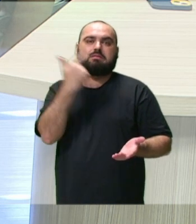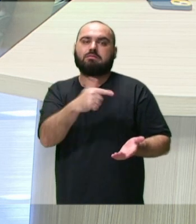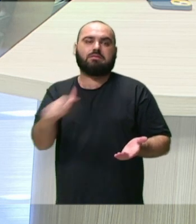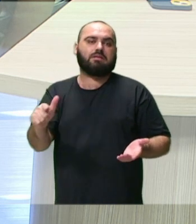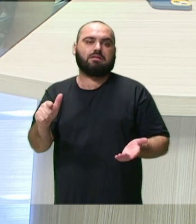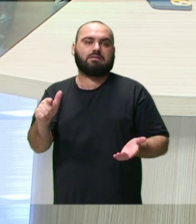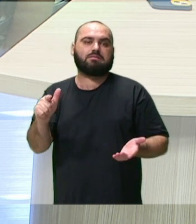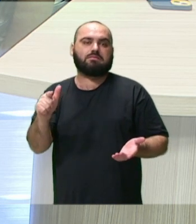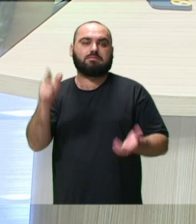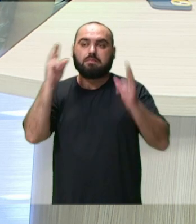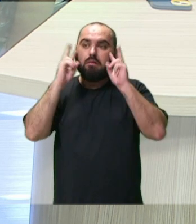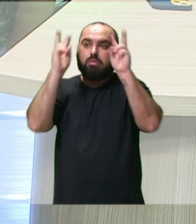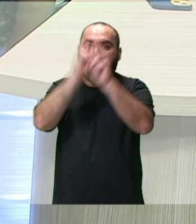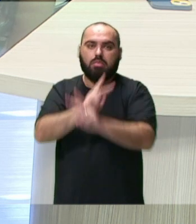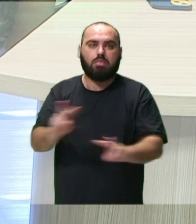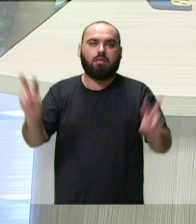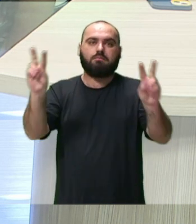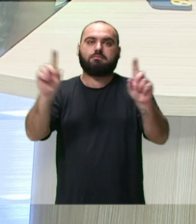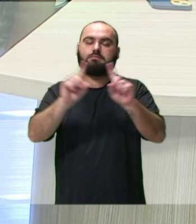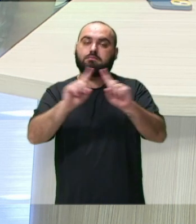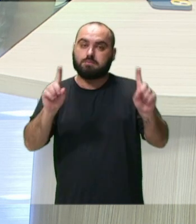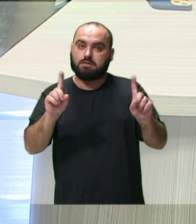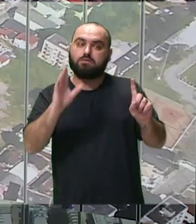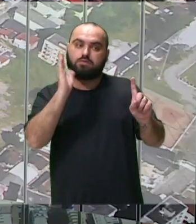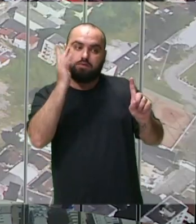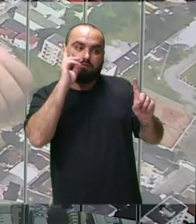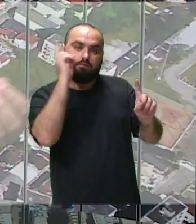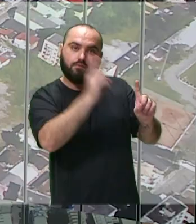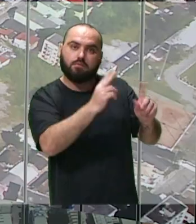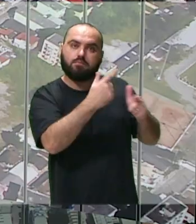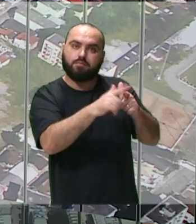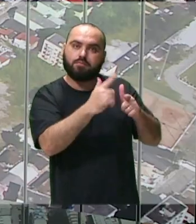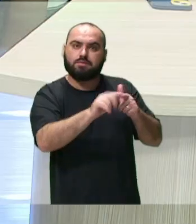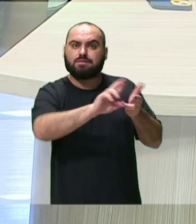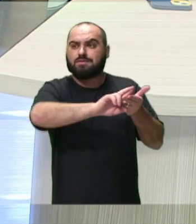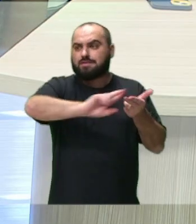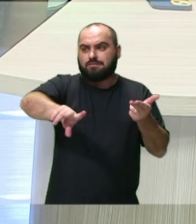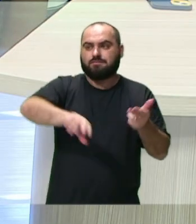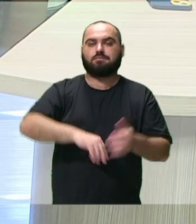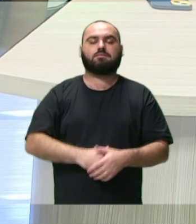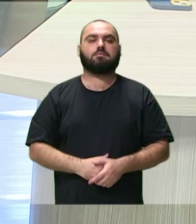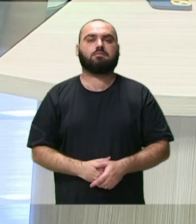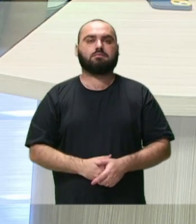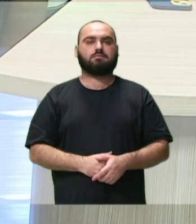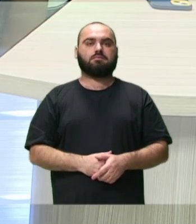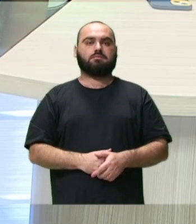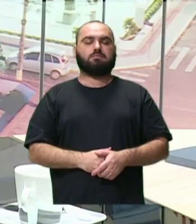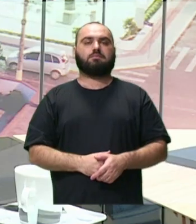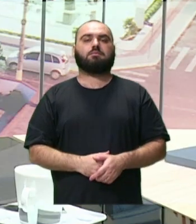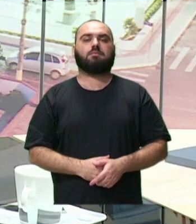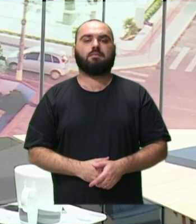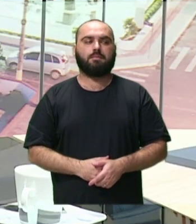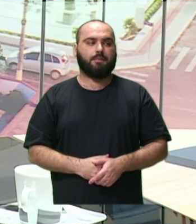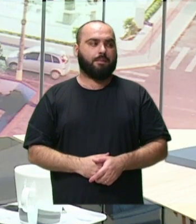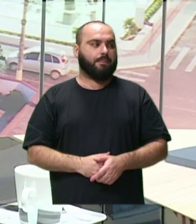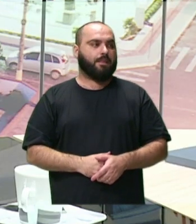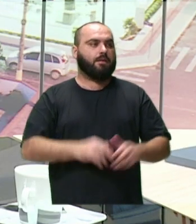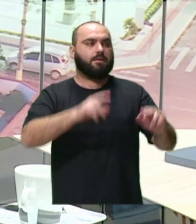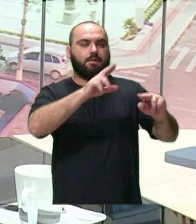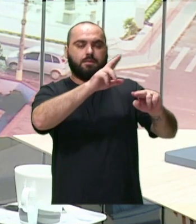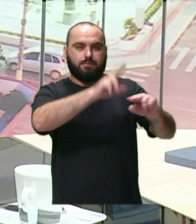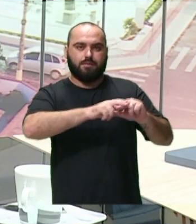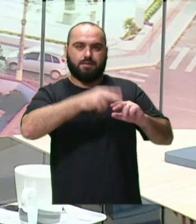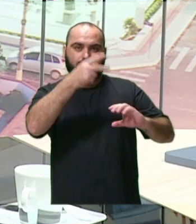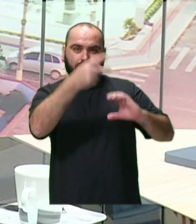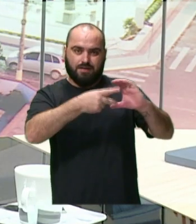de estar visualizando, embora muitas vezes haja até intenção, mas não é diferente, né? Mas é por isso que é interessante uma Câmara ser